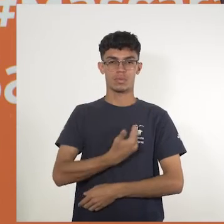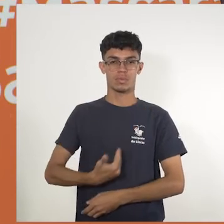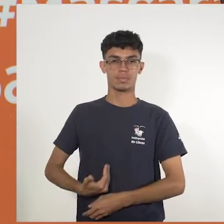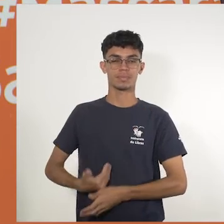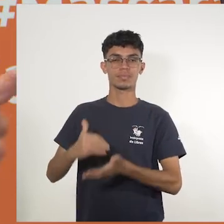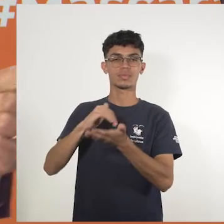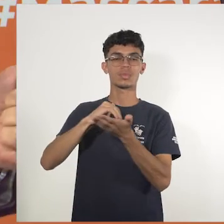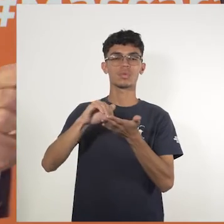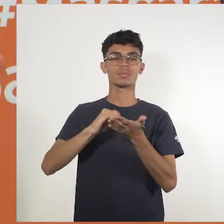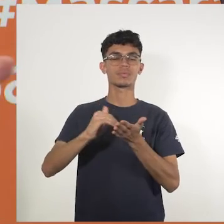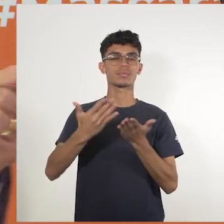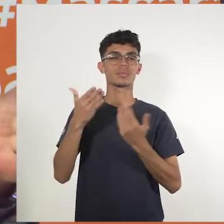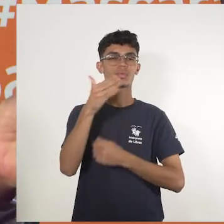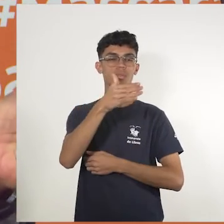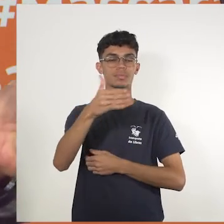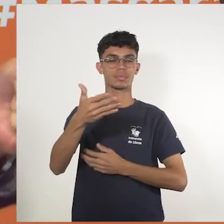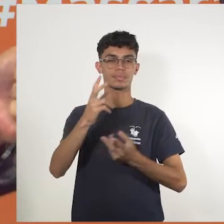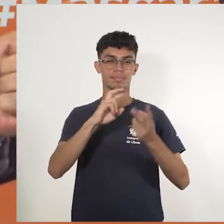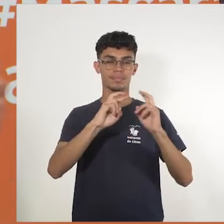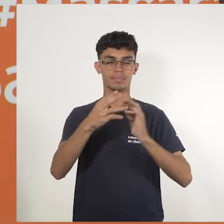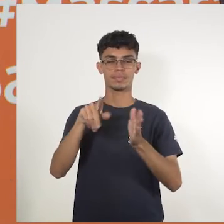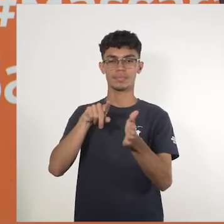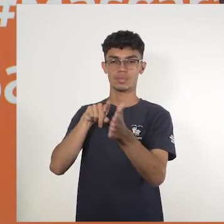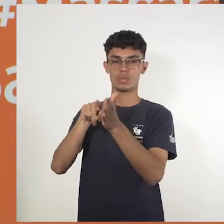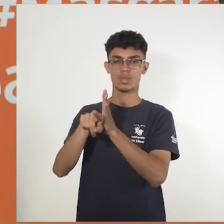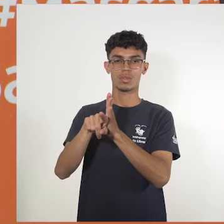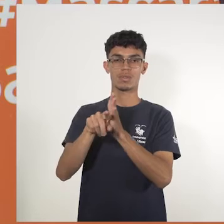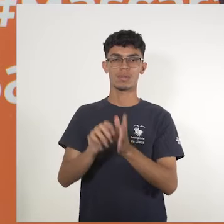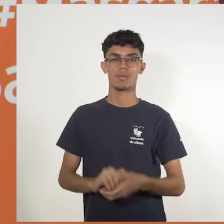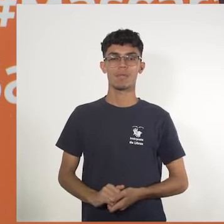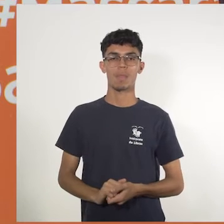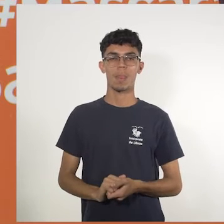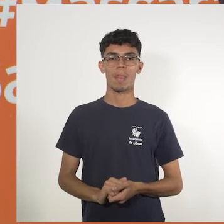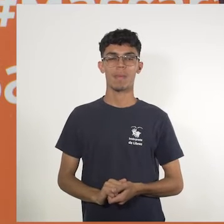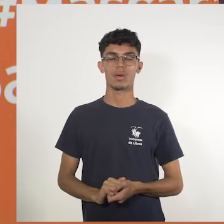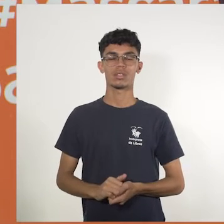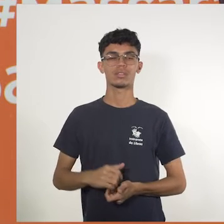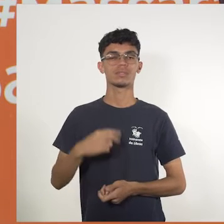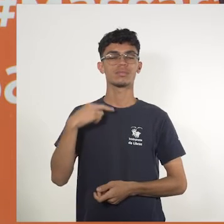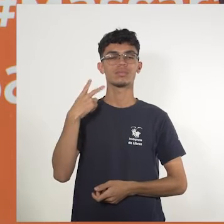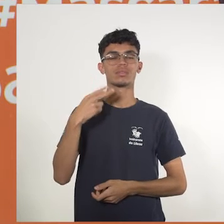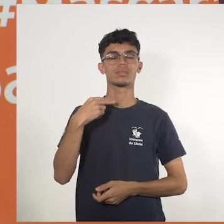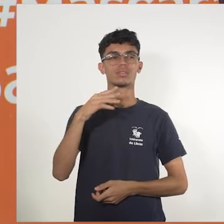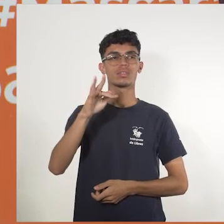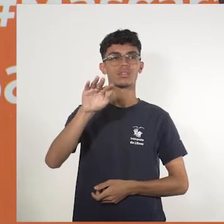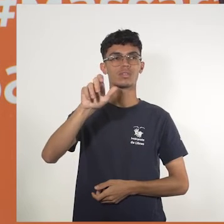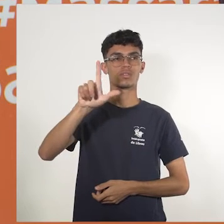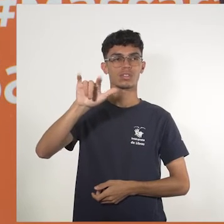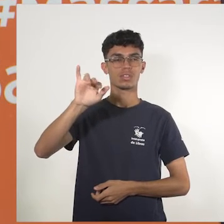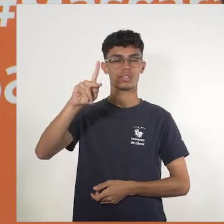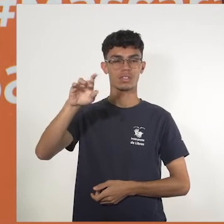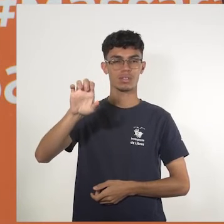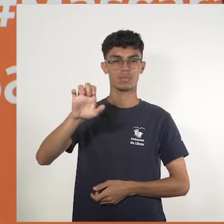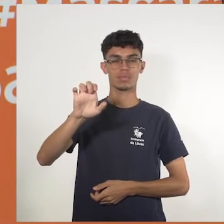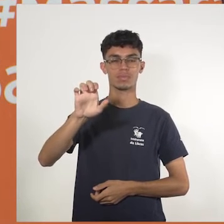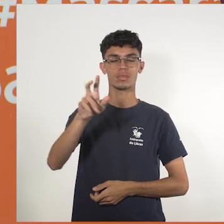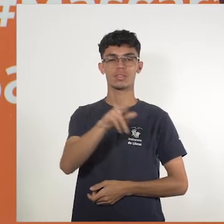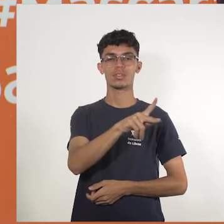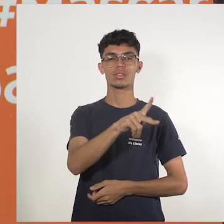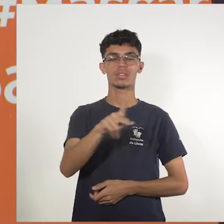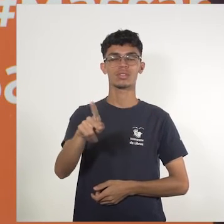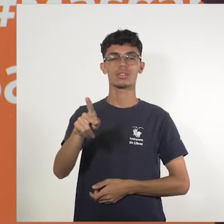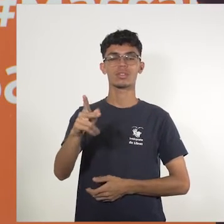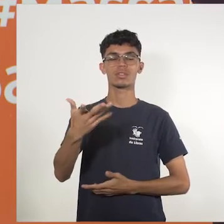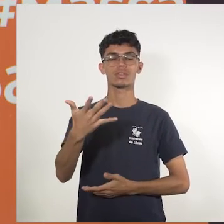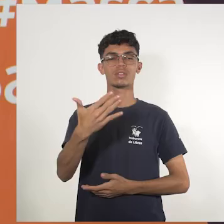nessa coletiva. E antes das perguntas, Fernando, só passar para o vereador Felipe Beccari, que é o presidente da Comissão de Saúde,